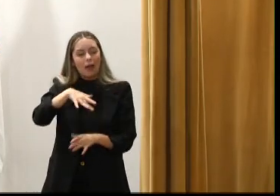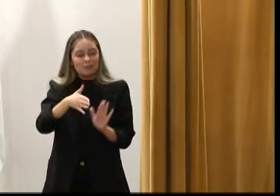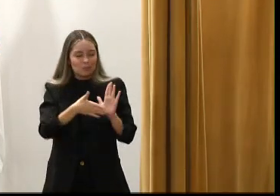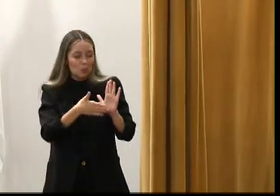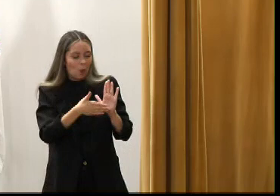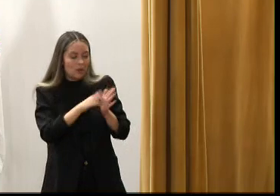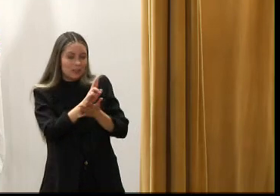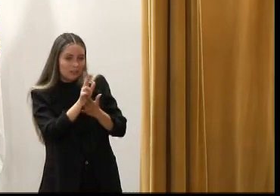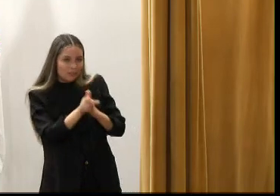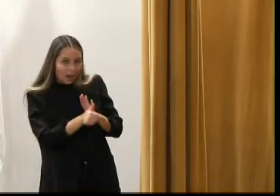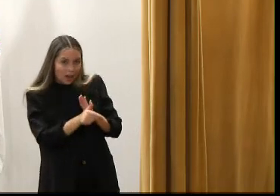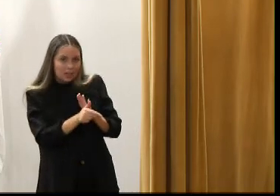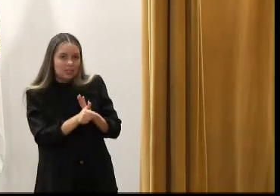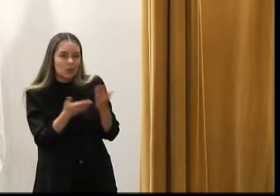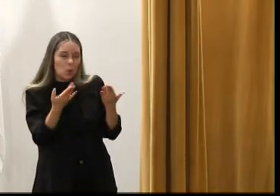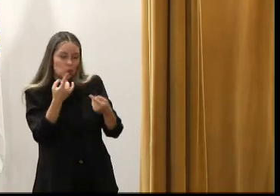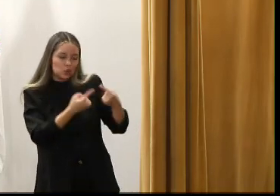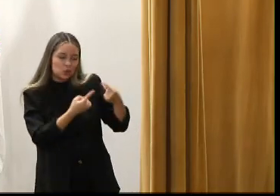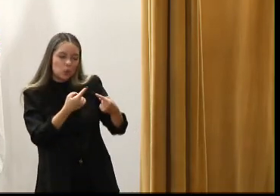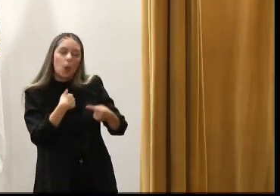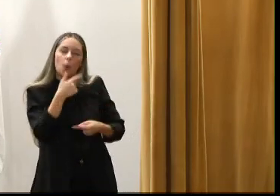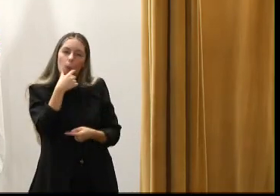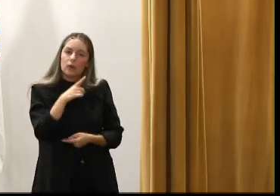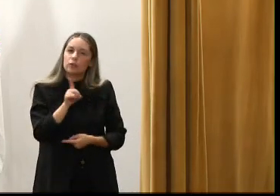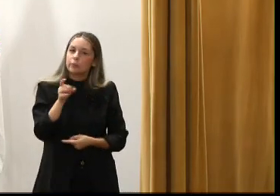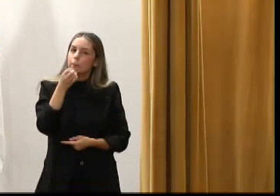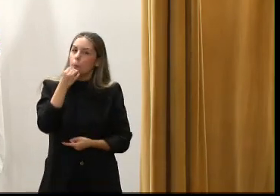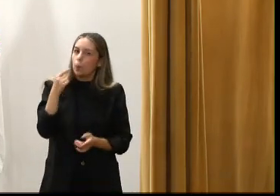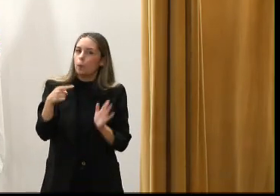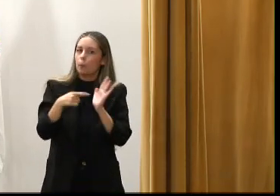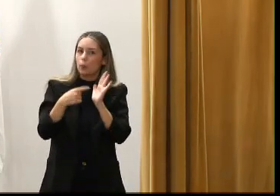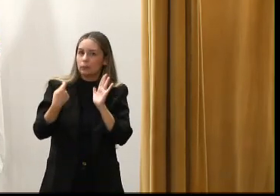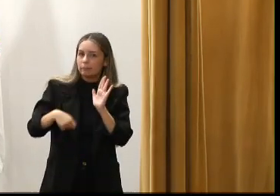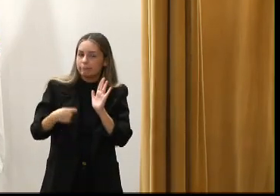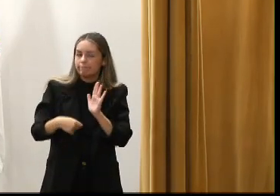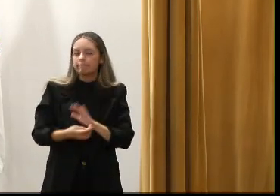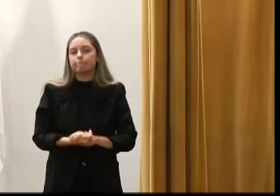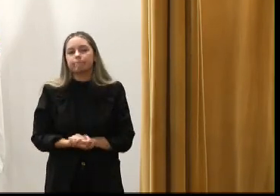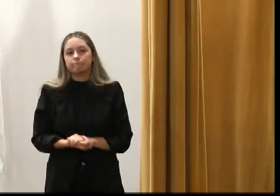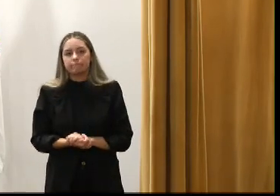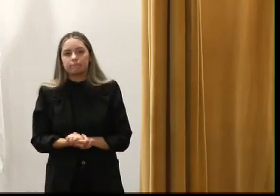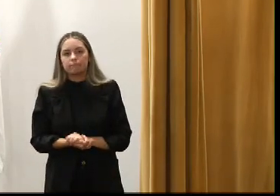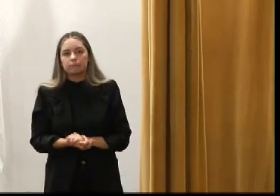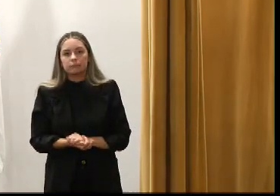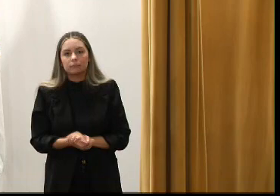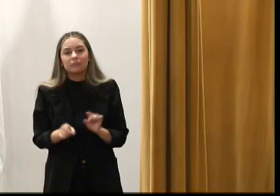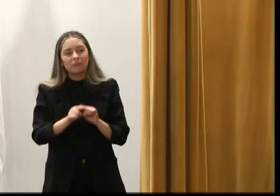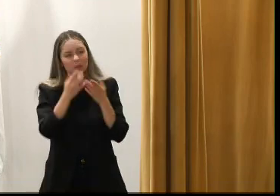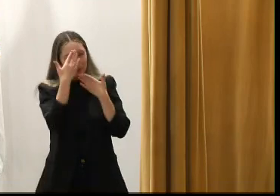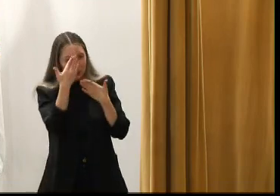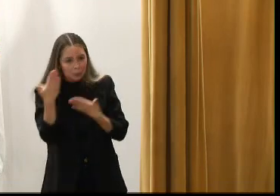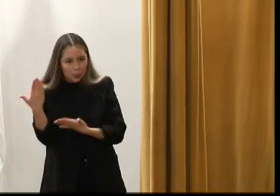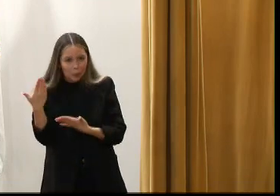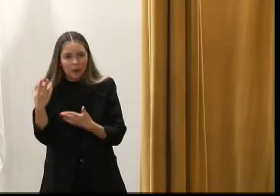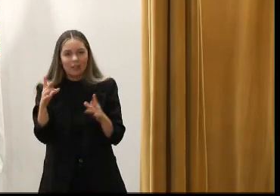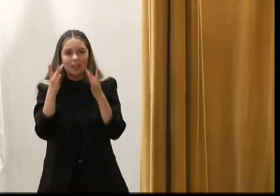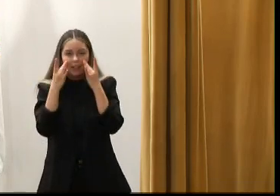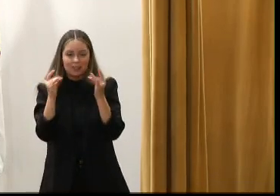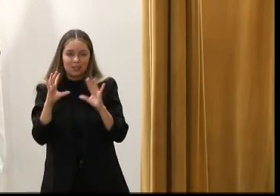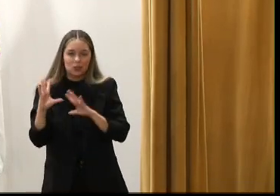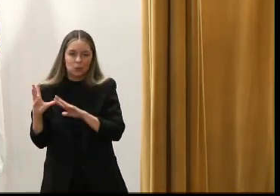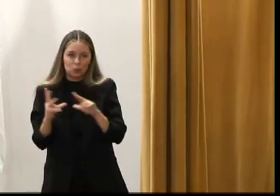propostas que vão ser discutidas ao longo do dia, esse eu acho que é um ponto essencial. Tá? E muito obrigado, então, pela atenção de